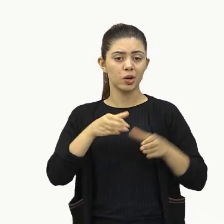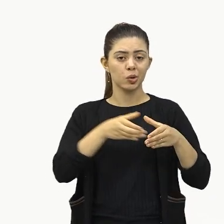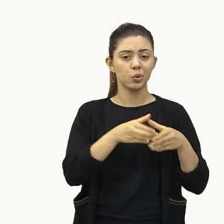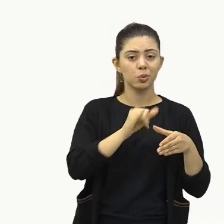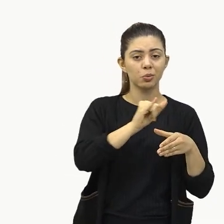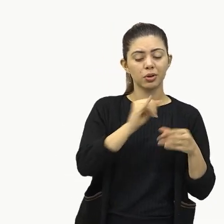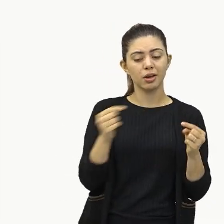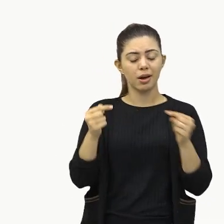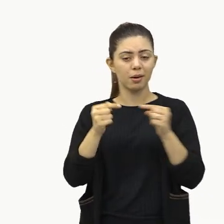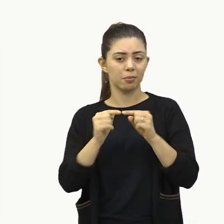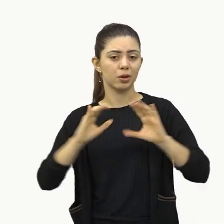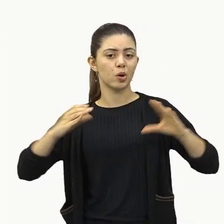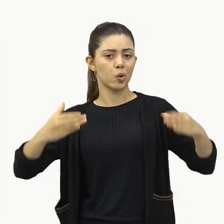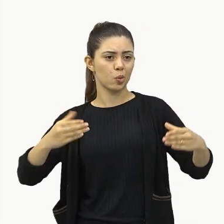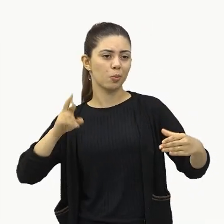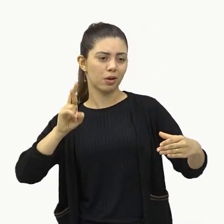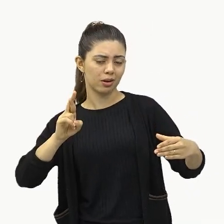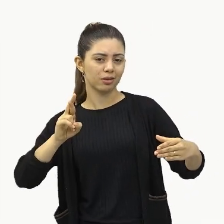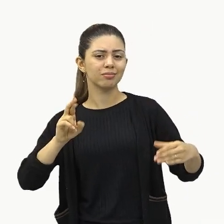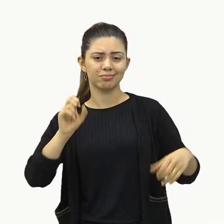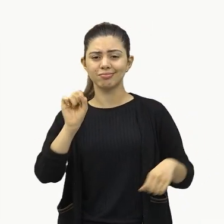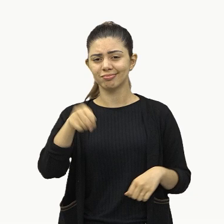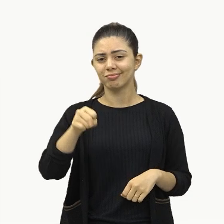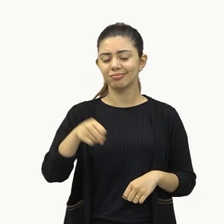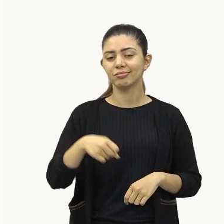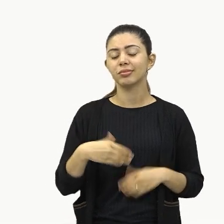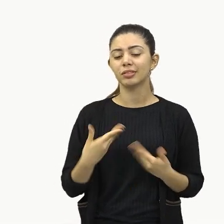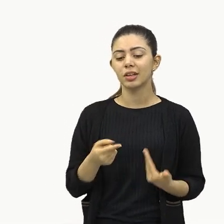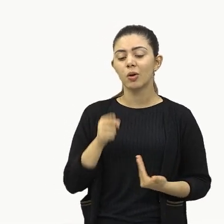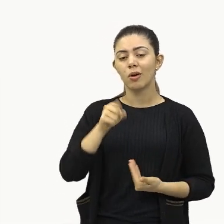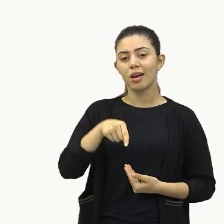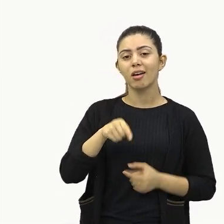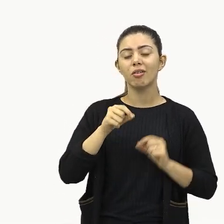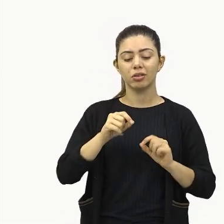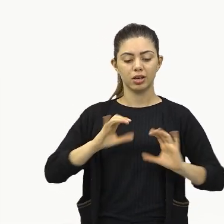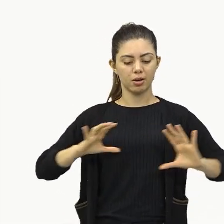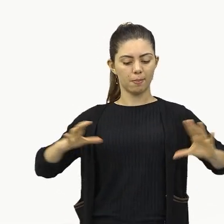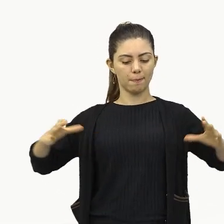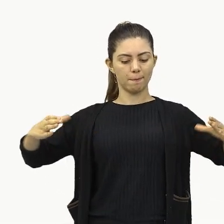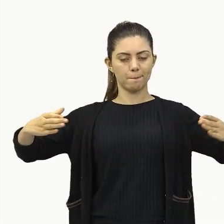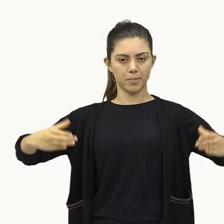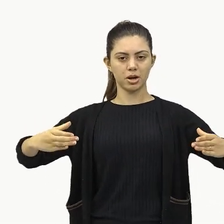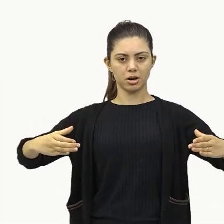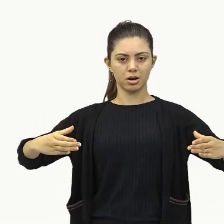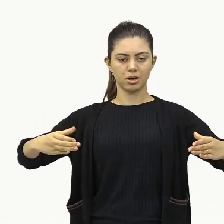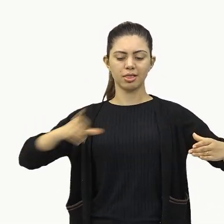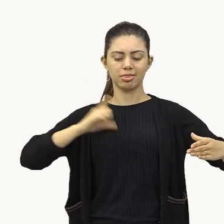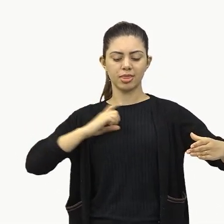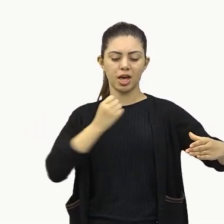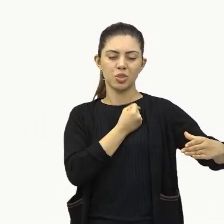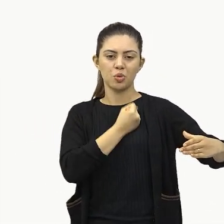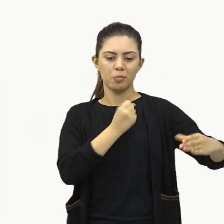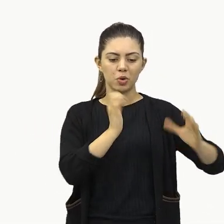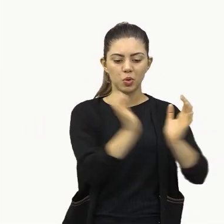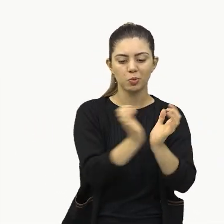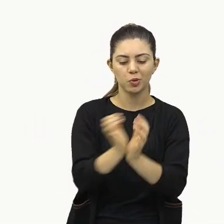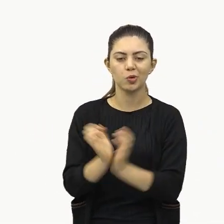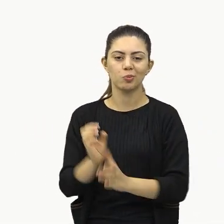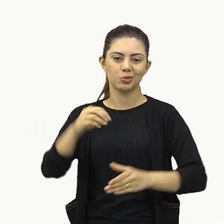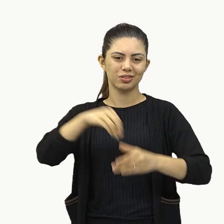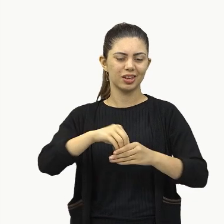Sim. Eu costumo dizer, não é, que o conjunto real é o pai de todos os outros conjuntos. É ele que guarda